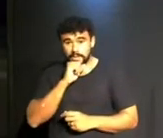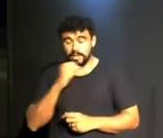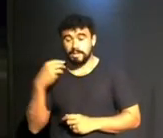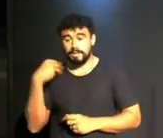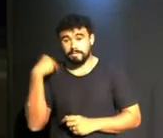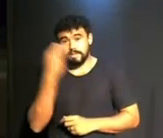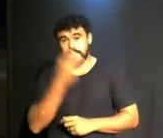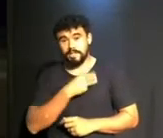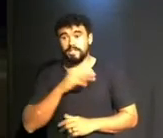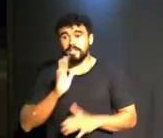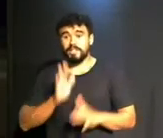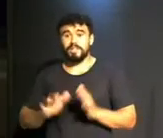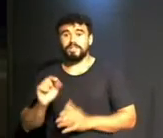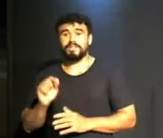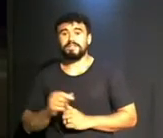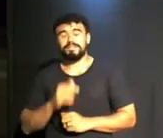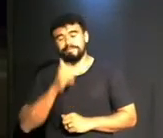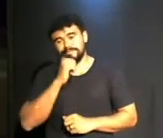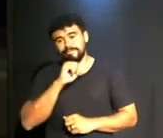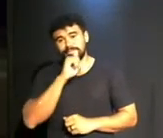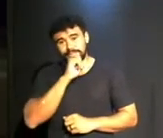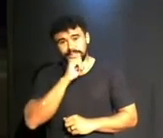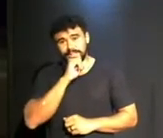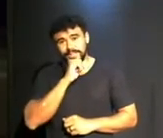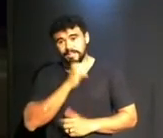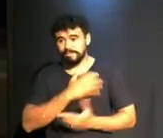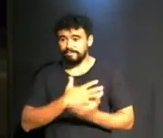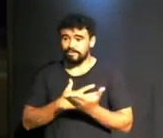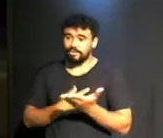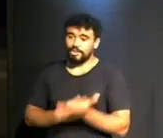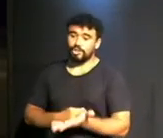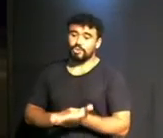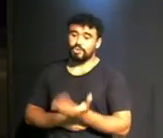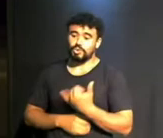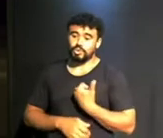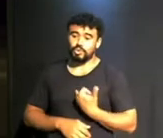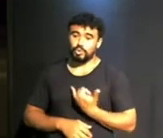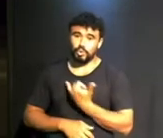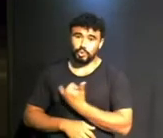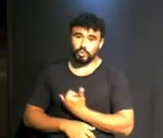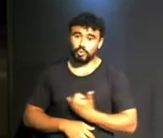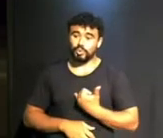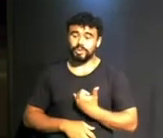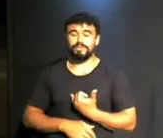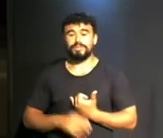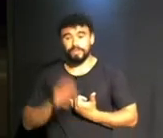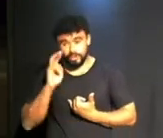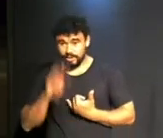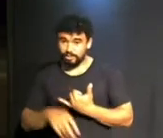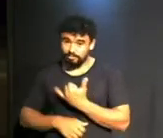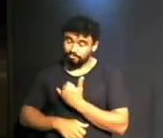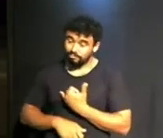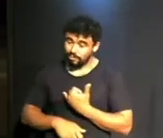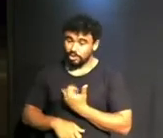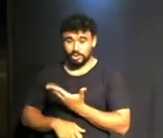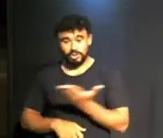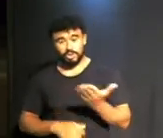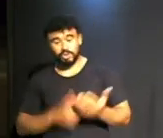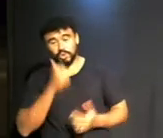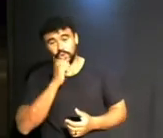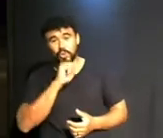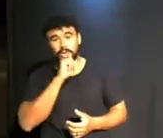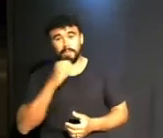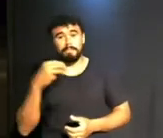cuidando da mesma ele disse mãe aí está o seu filho João e olhando para o seu irmão João